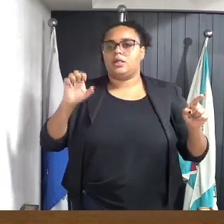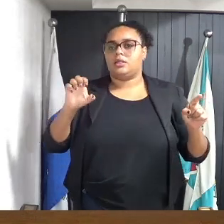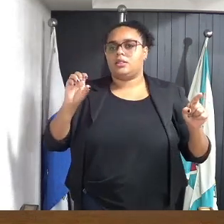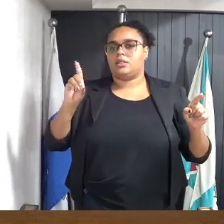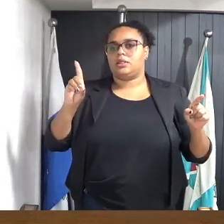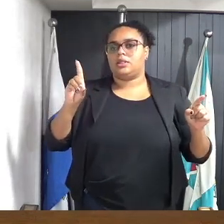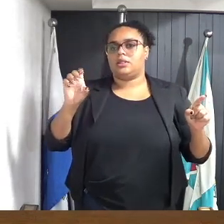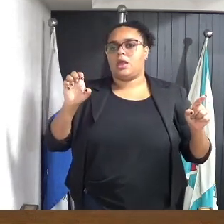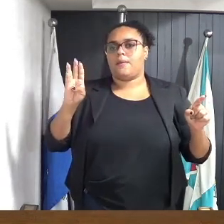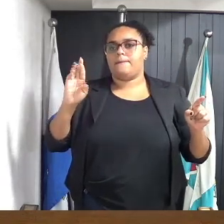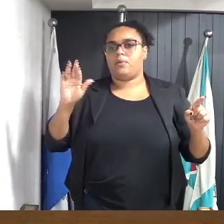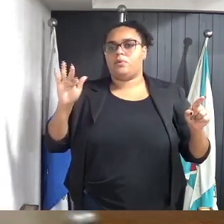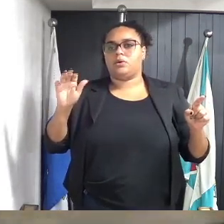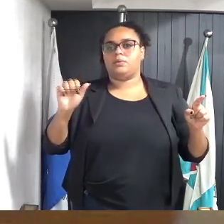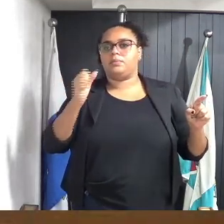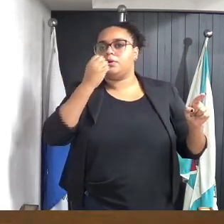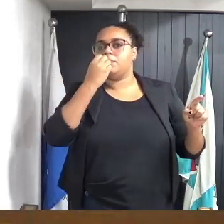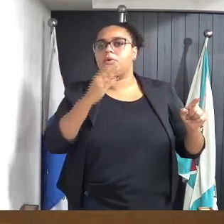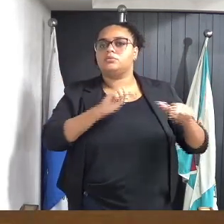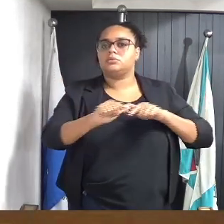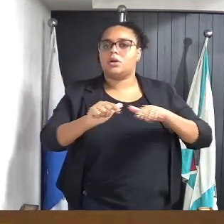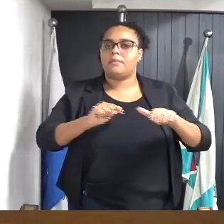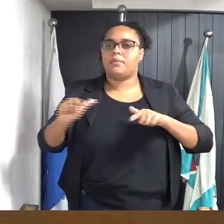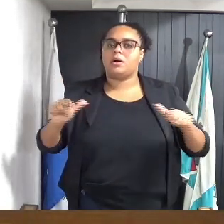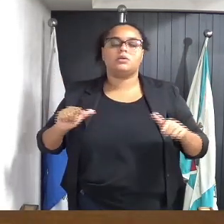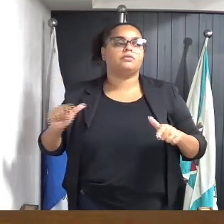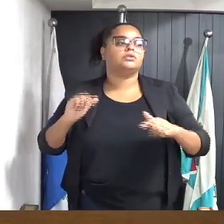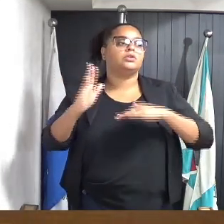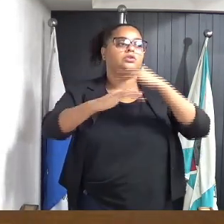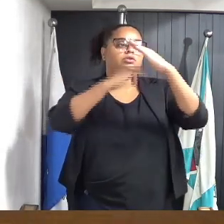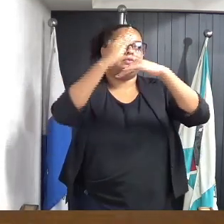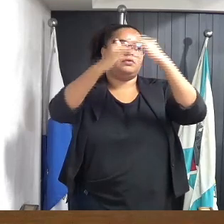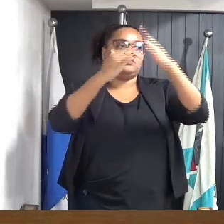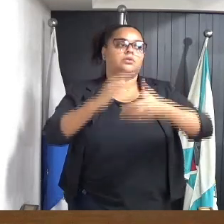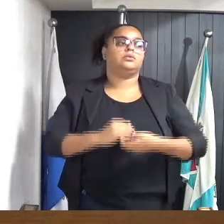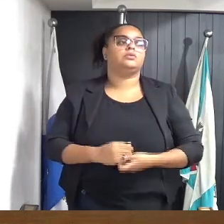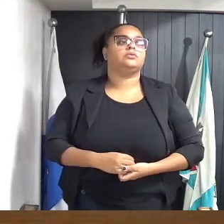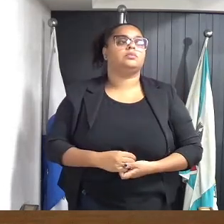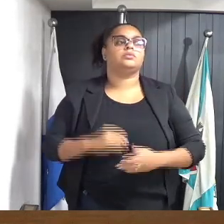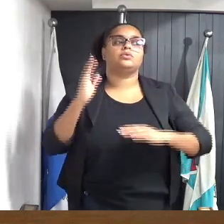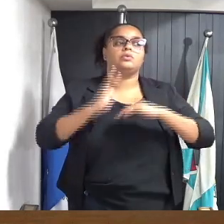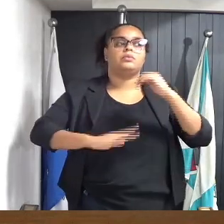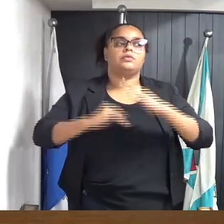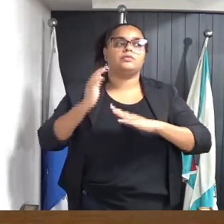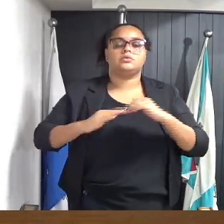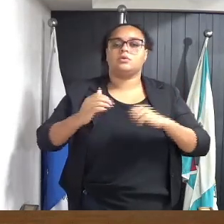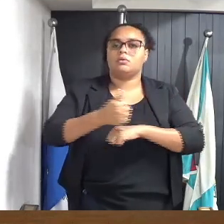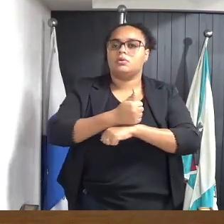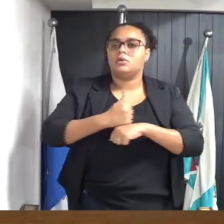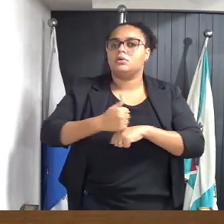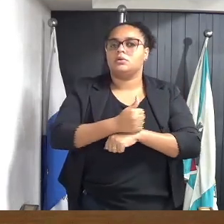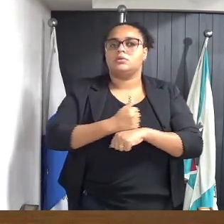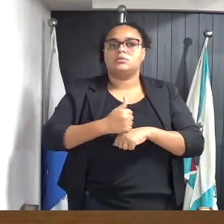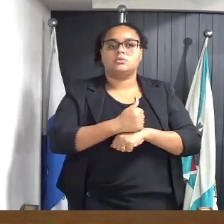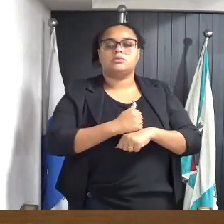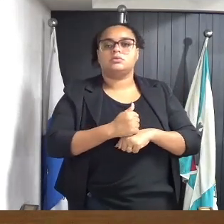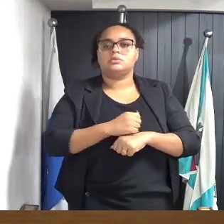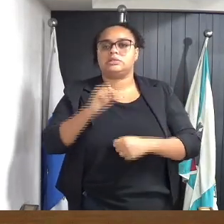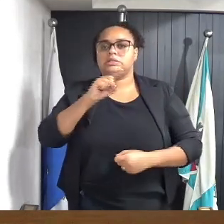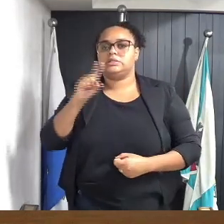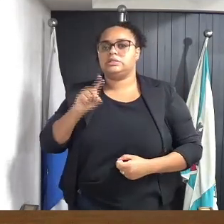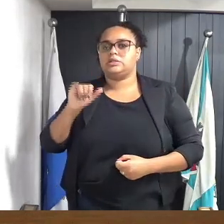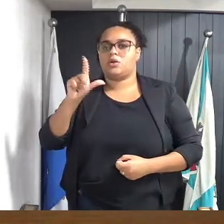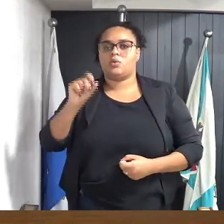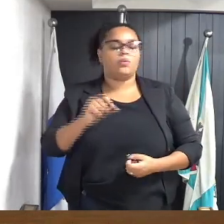da Silva Costa, em celebração ao imprescindível trabalho que vem desenvolvendo ao exercer suas funções com eficiência, seriedade, resiliência e